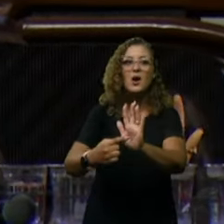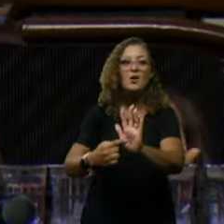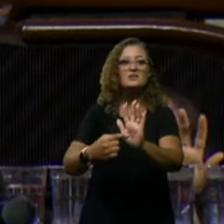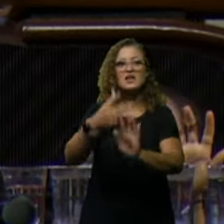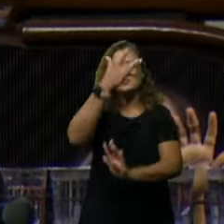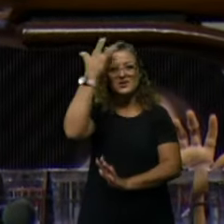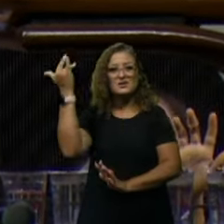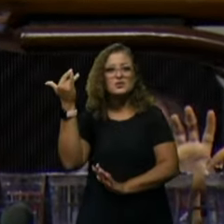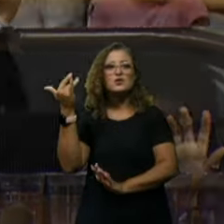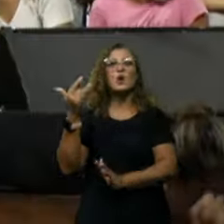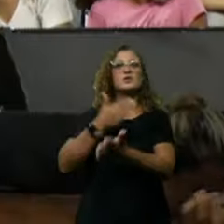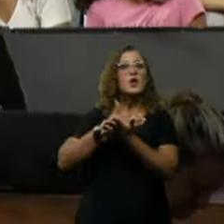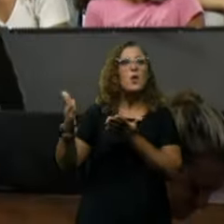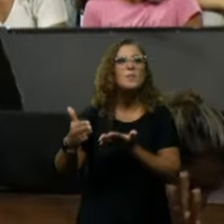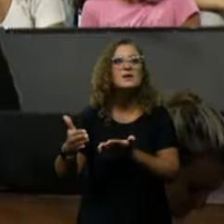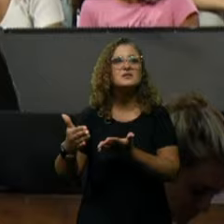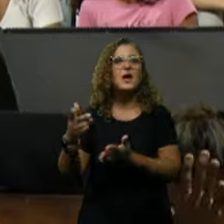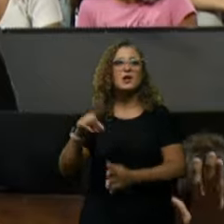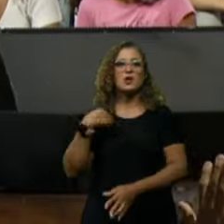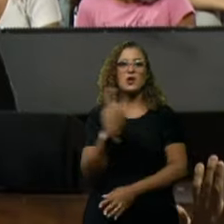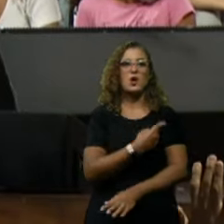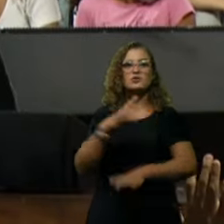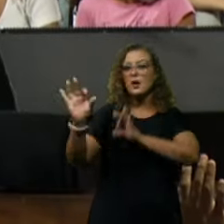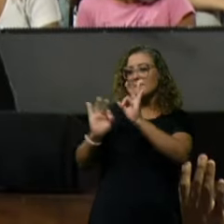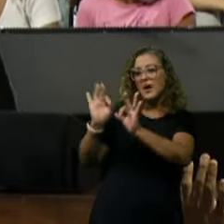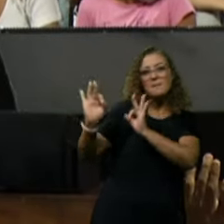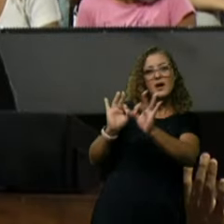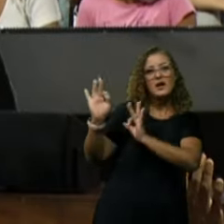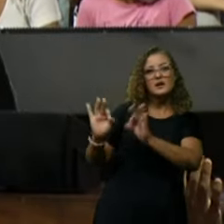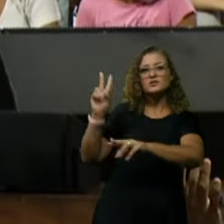entrou no processo antes da gente